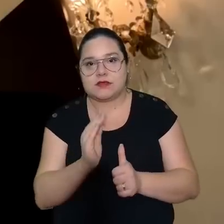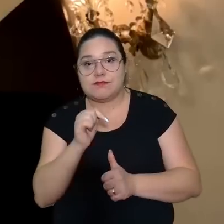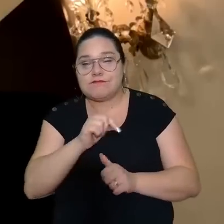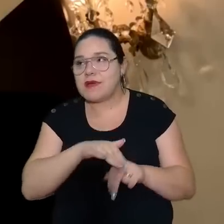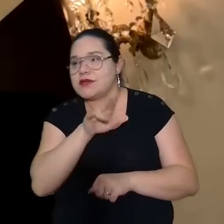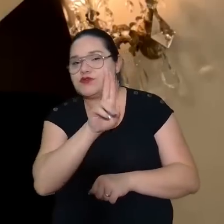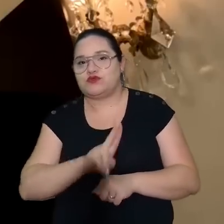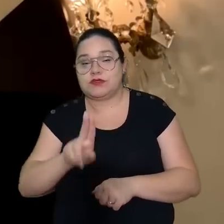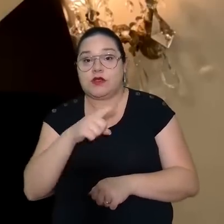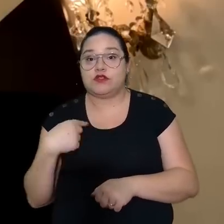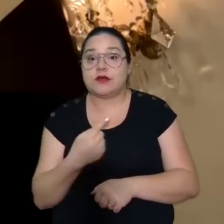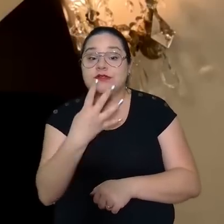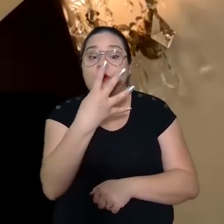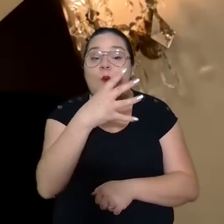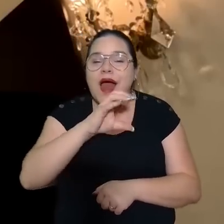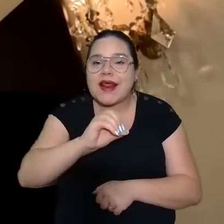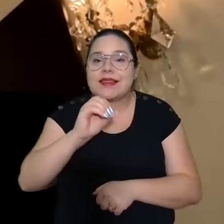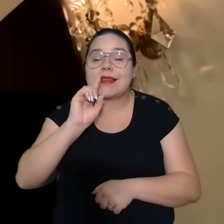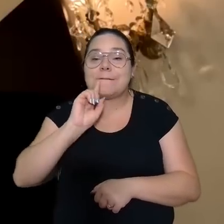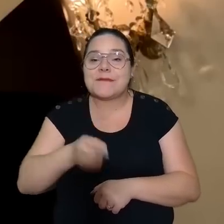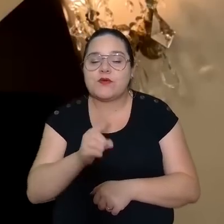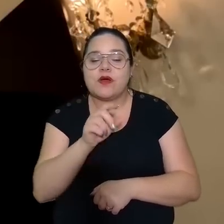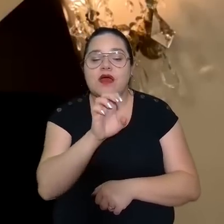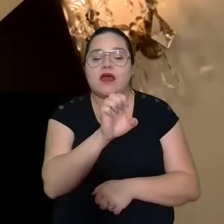com fertilizantes orgânicos,